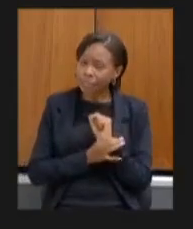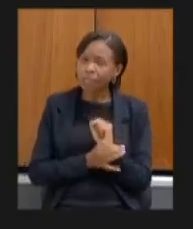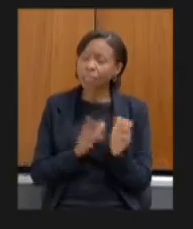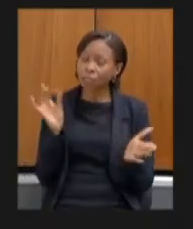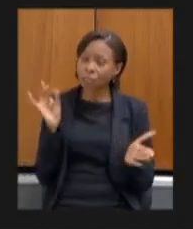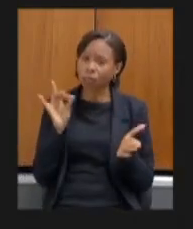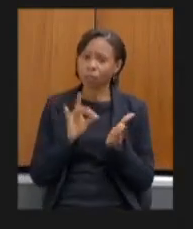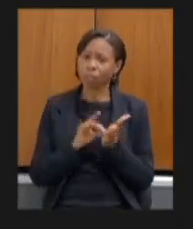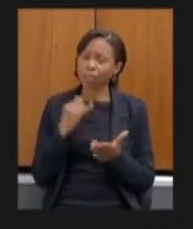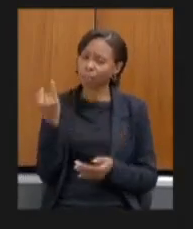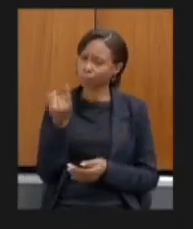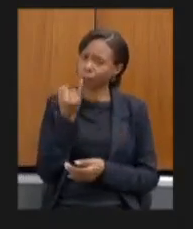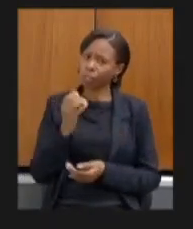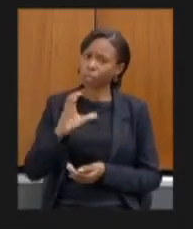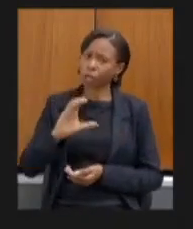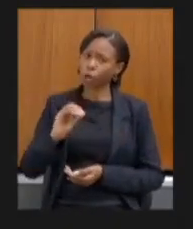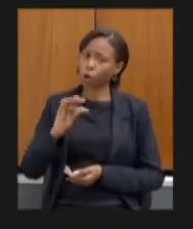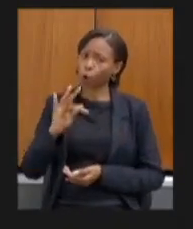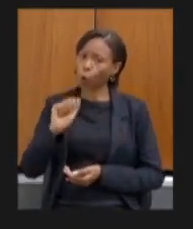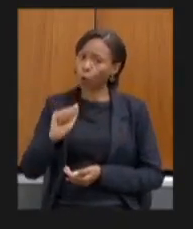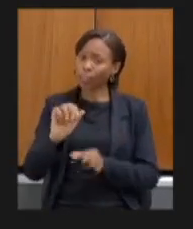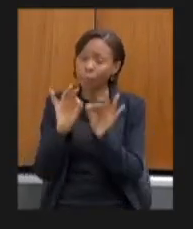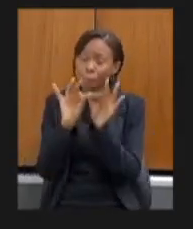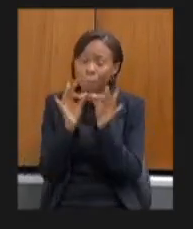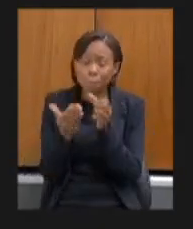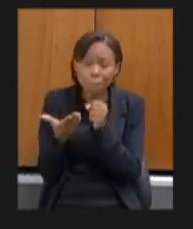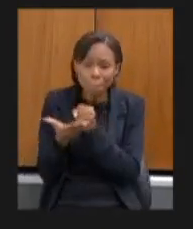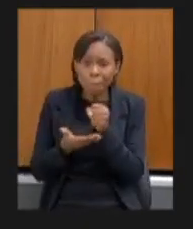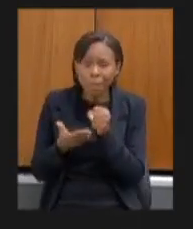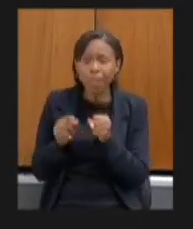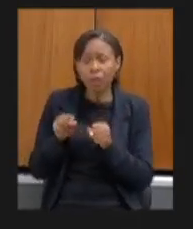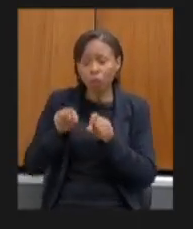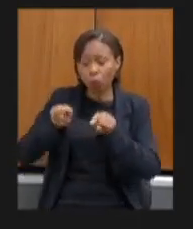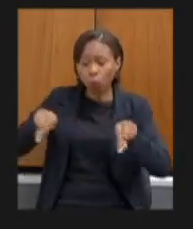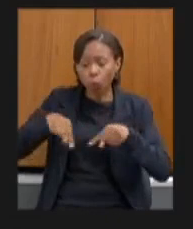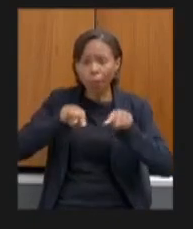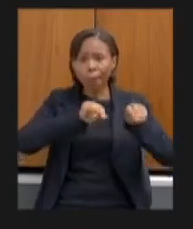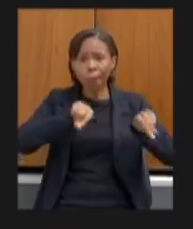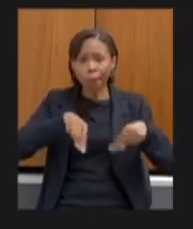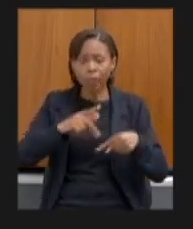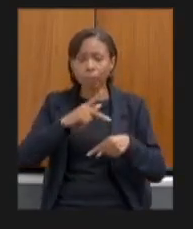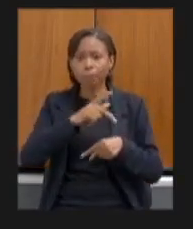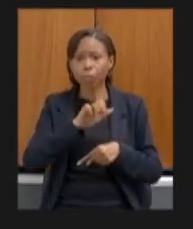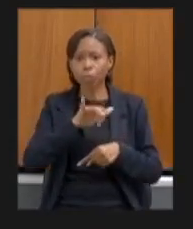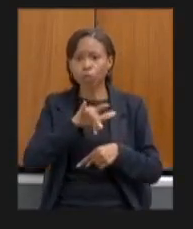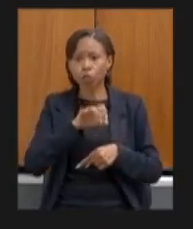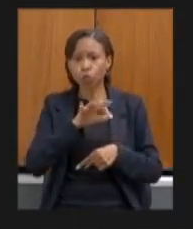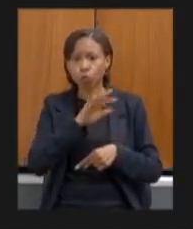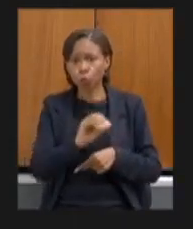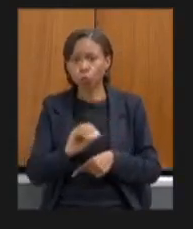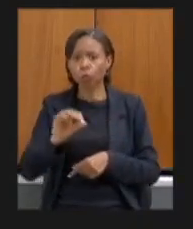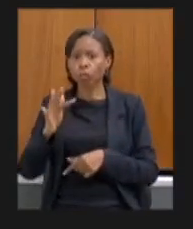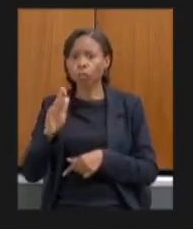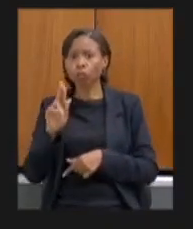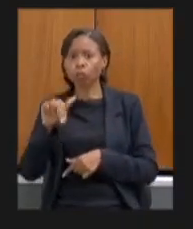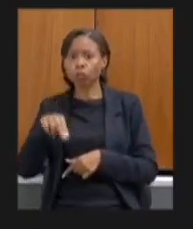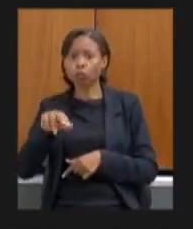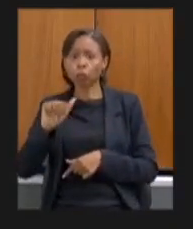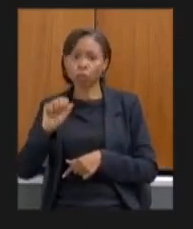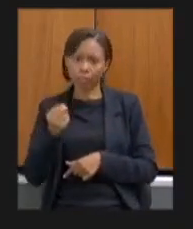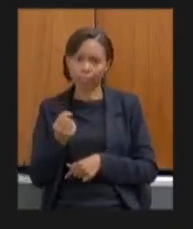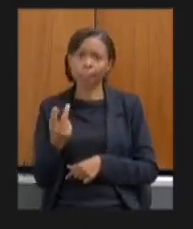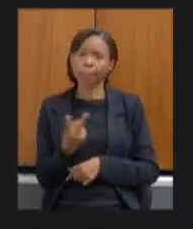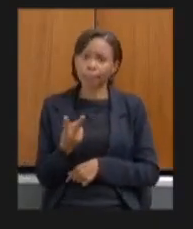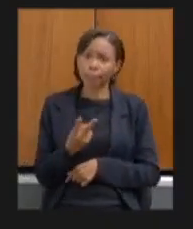garantir de uma cota mínima nos lagos de Peixoto e de Furnas, o povo do sul e do oeste de Minas clama por uma ajuda efetiva